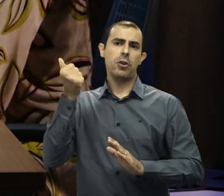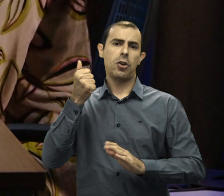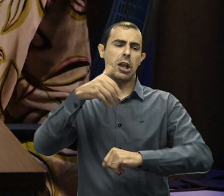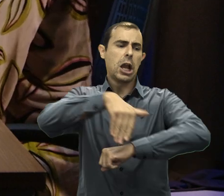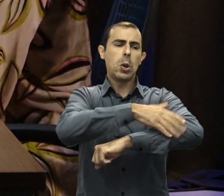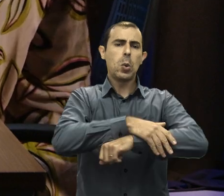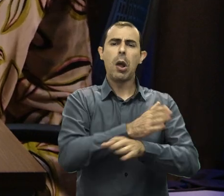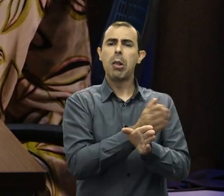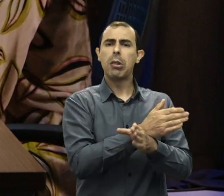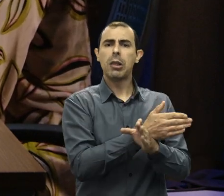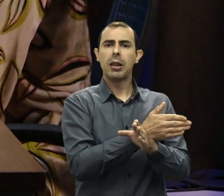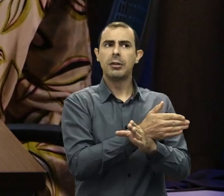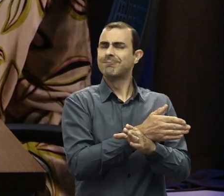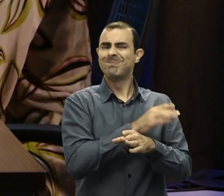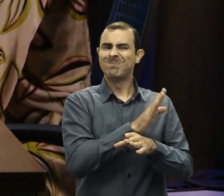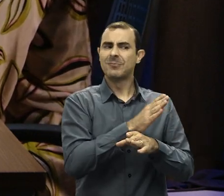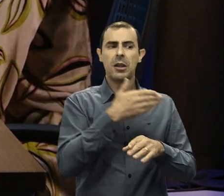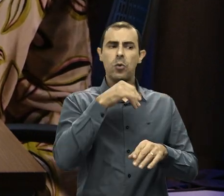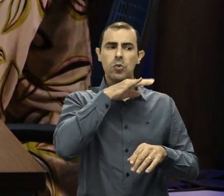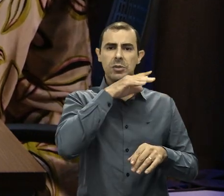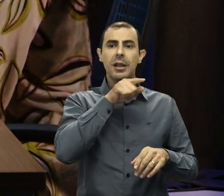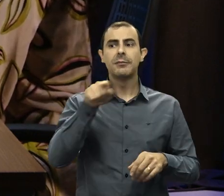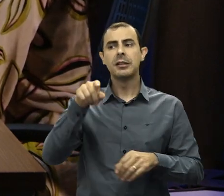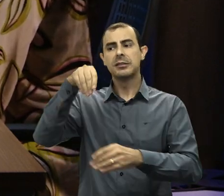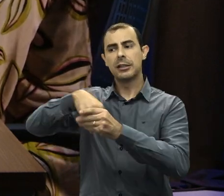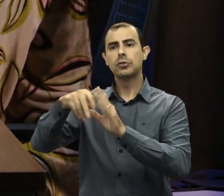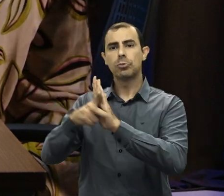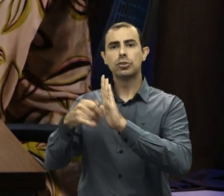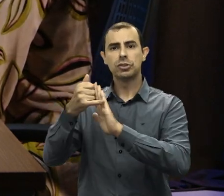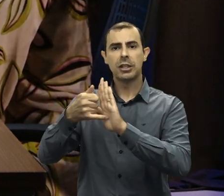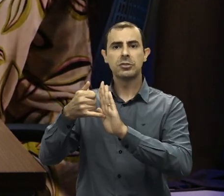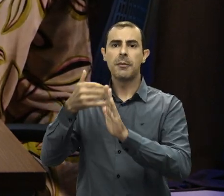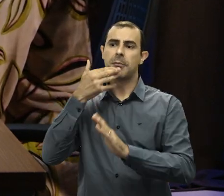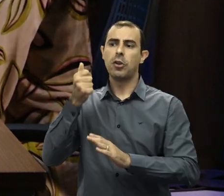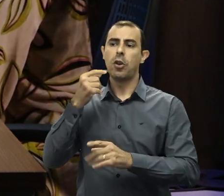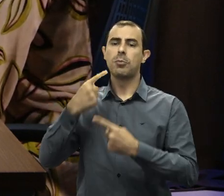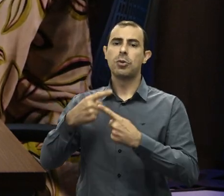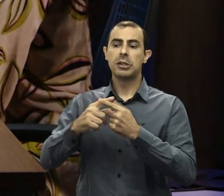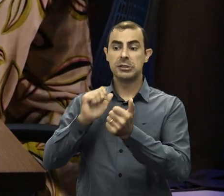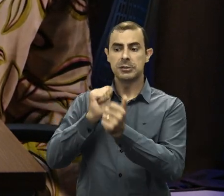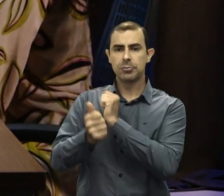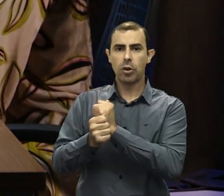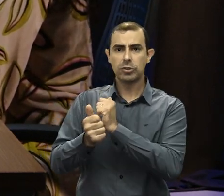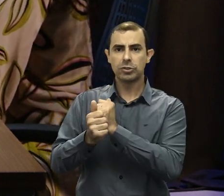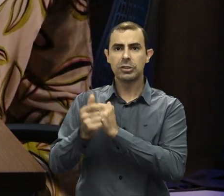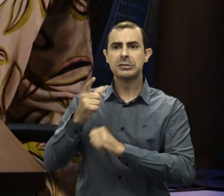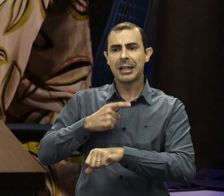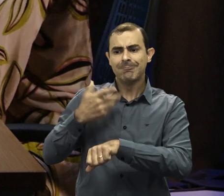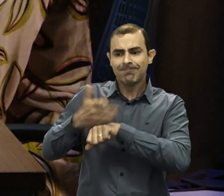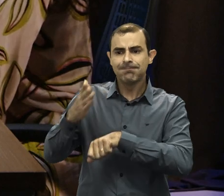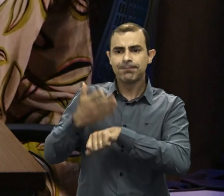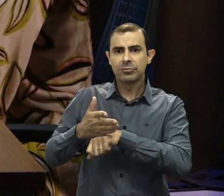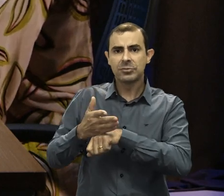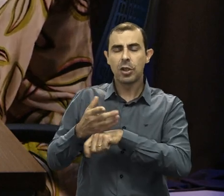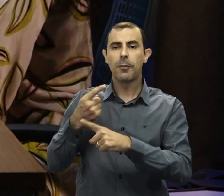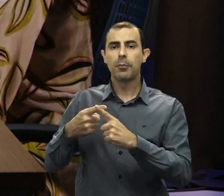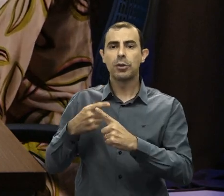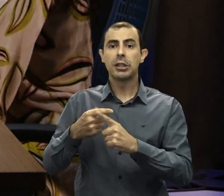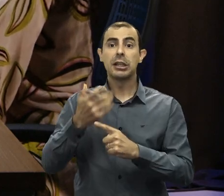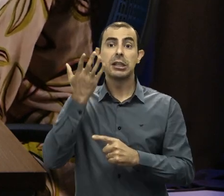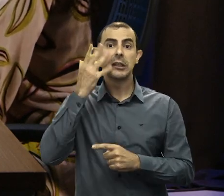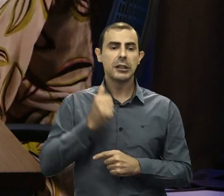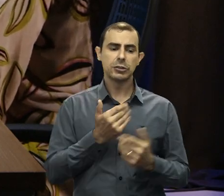rua, ela vai seguir um bom caminho. Que o esporte, se a criança ou o adolescente e o jovem for para o